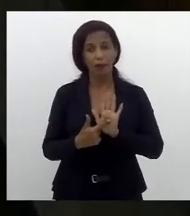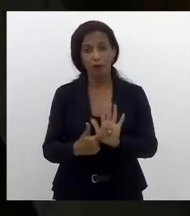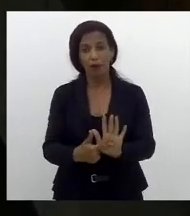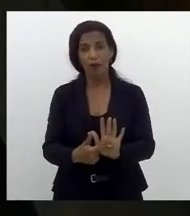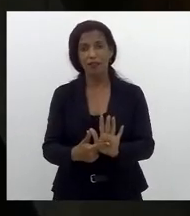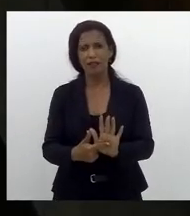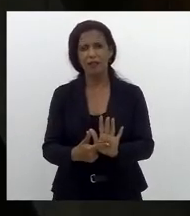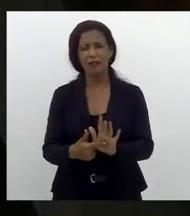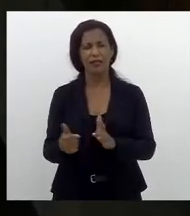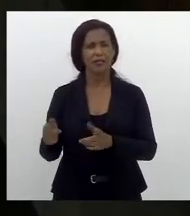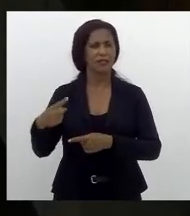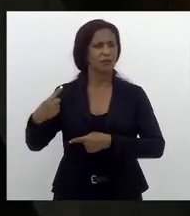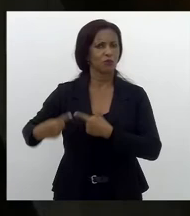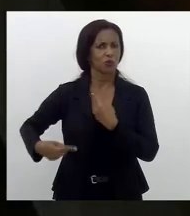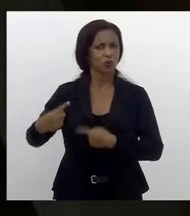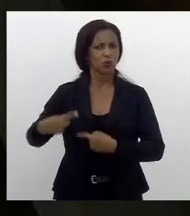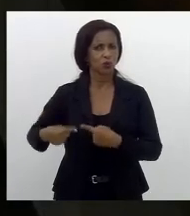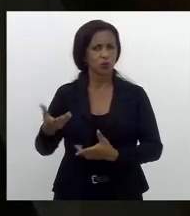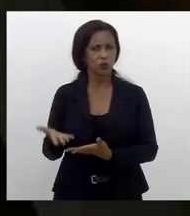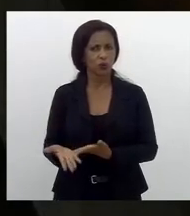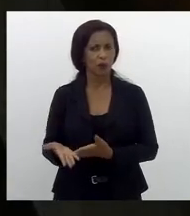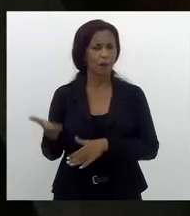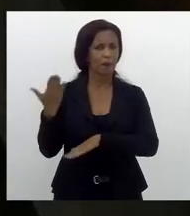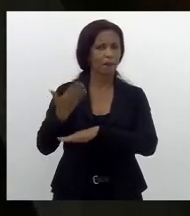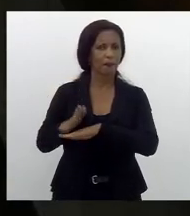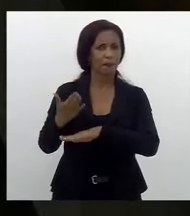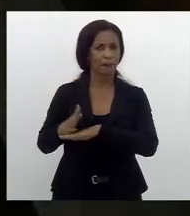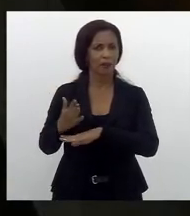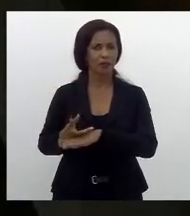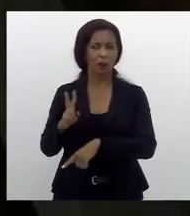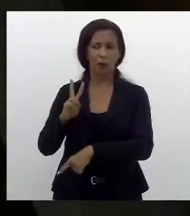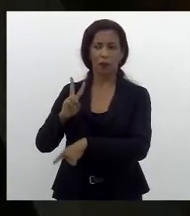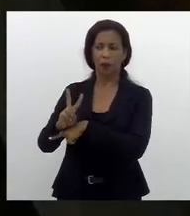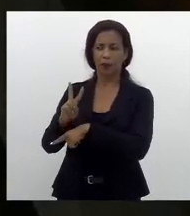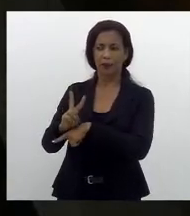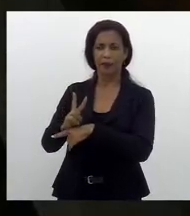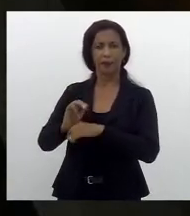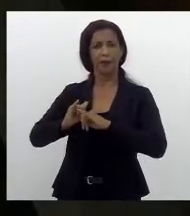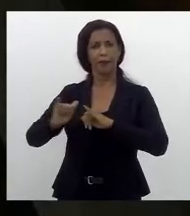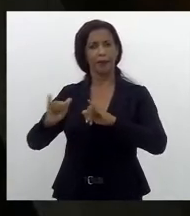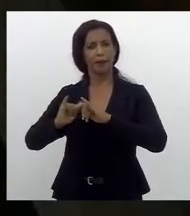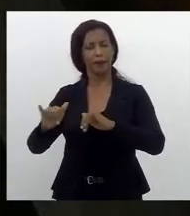essa necropolítica praticada, defendida, propagada